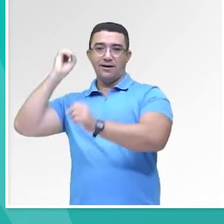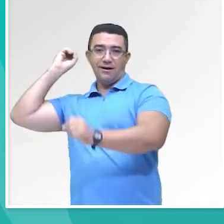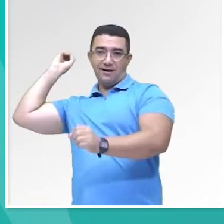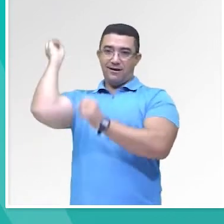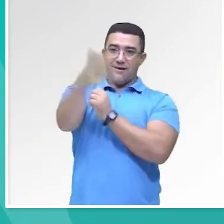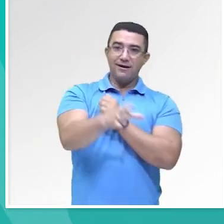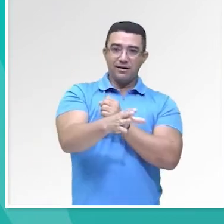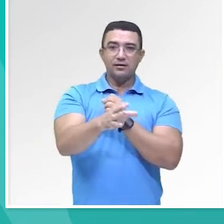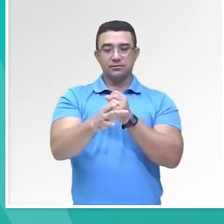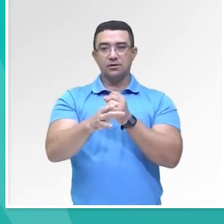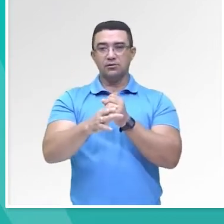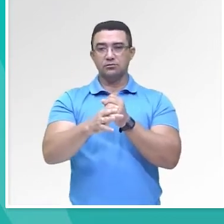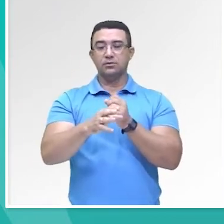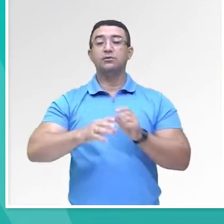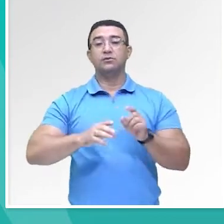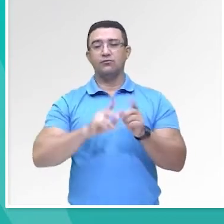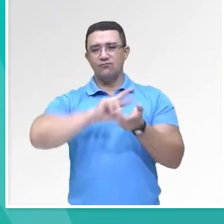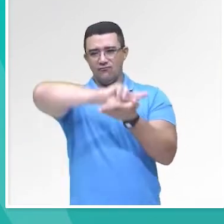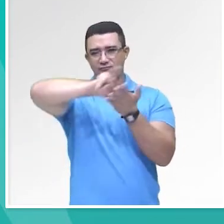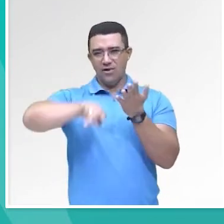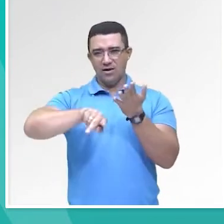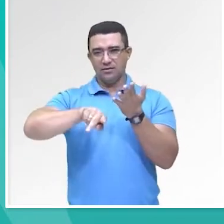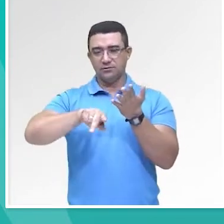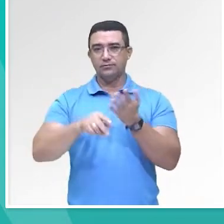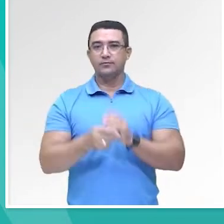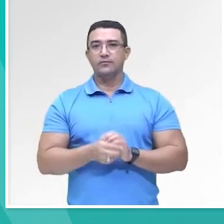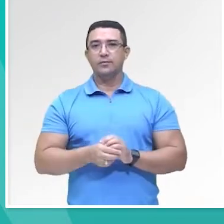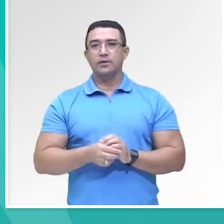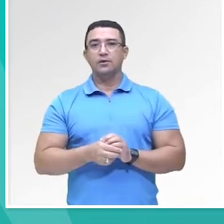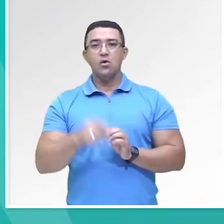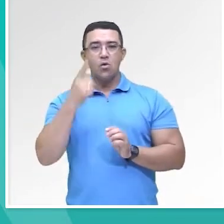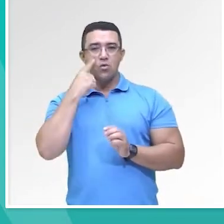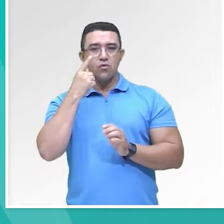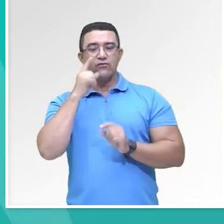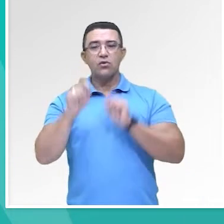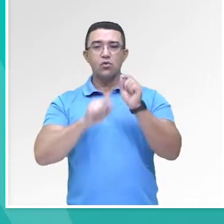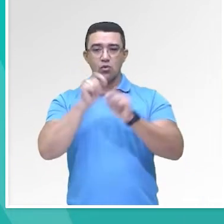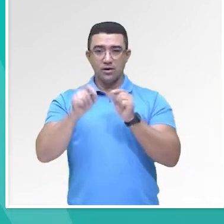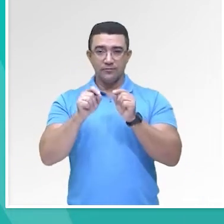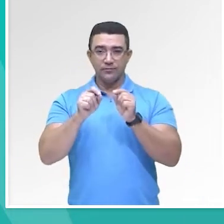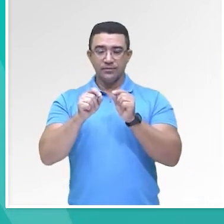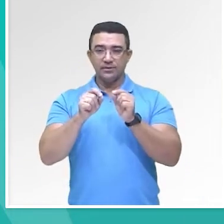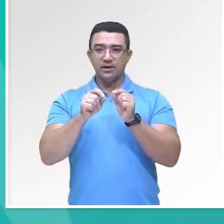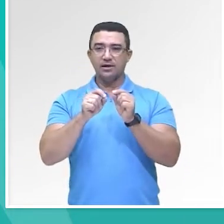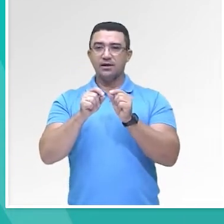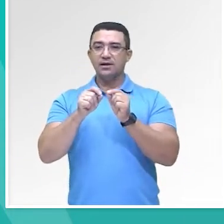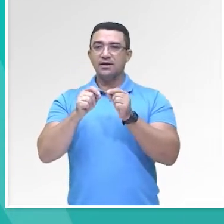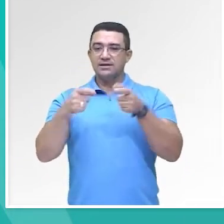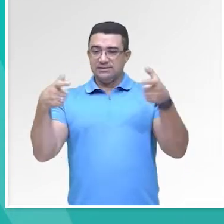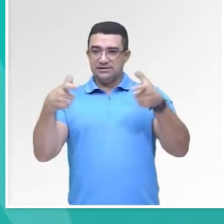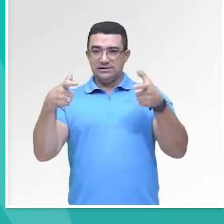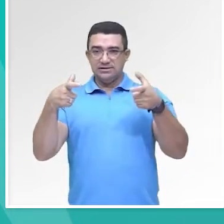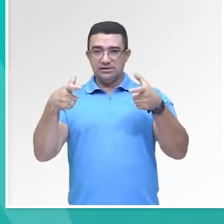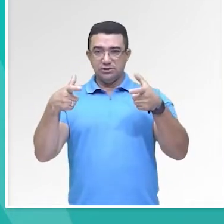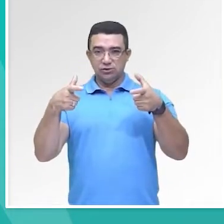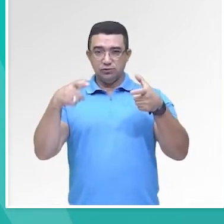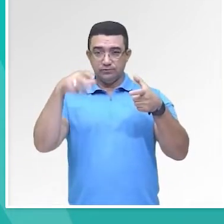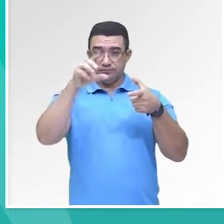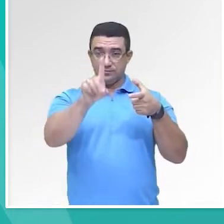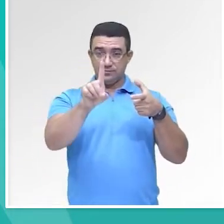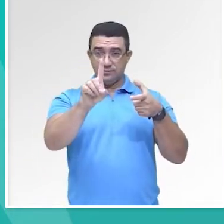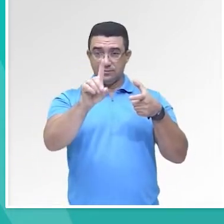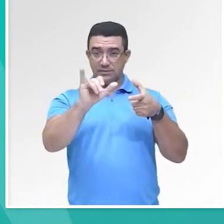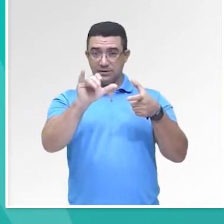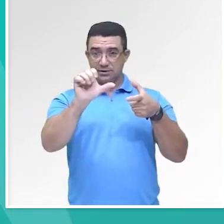cada uma delas? Então, logo aqui em cima nós temos o lançamento de disco. E aí vocês já observam